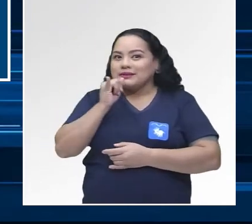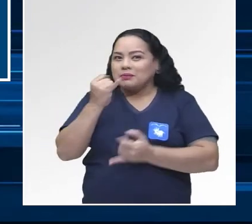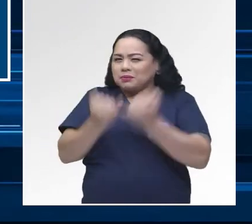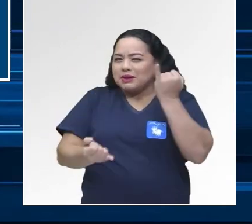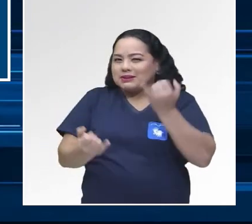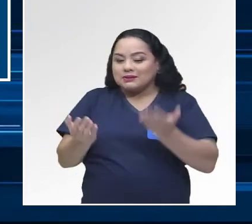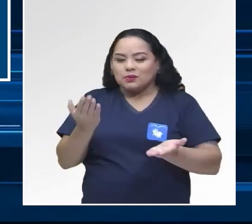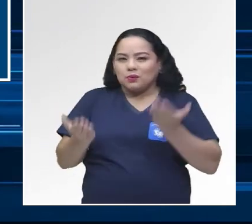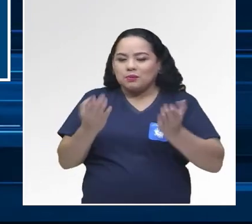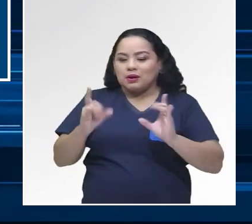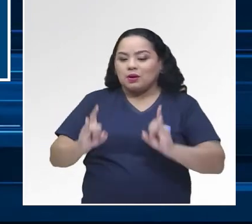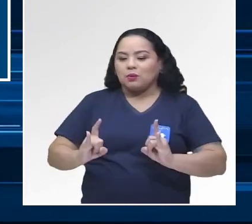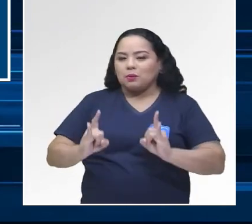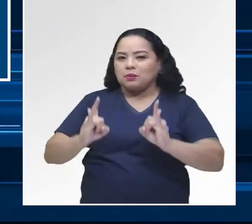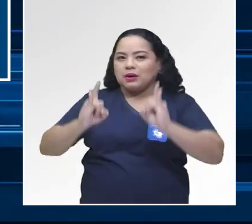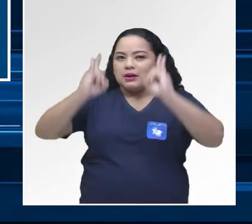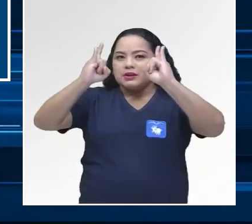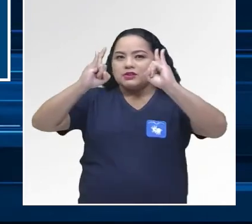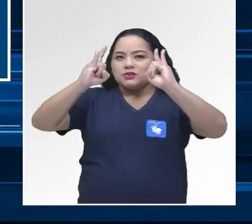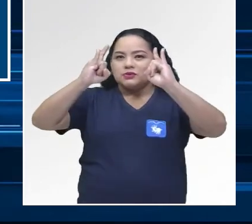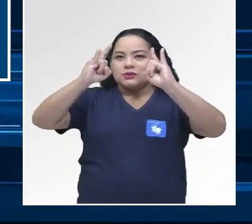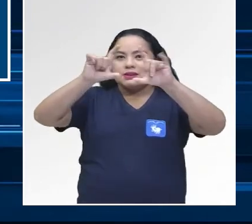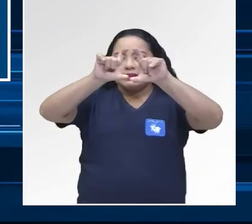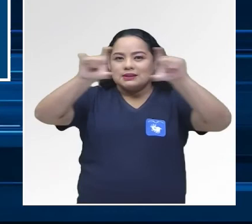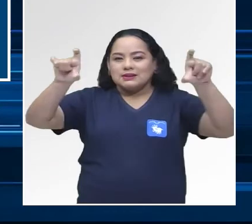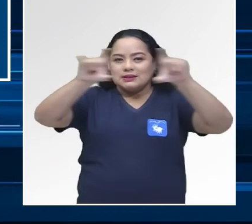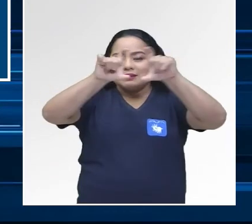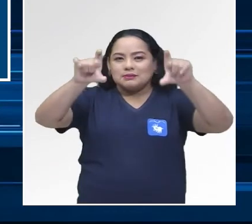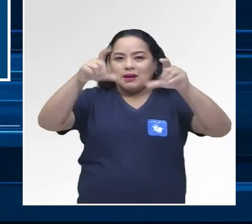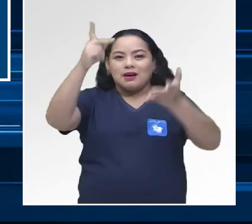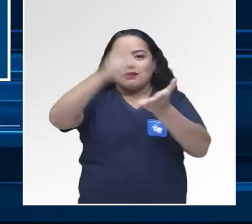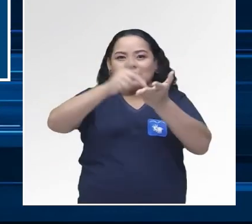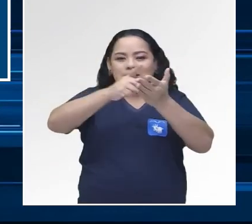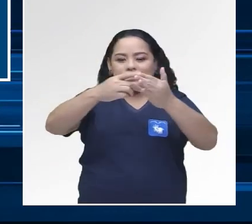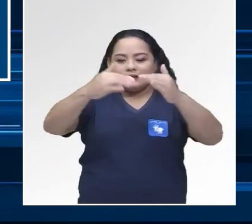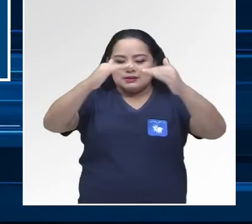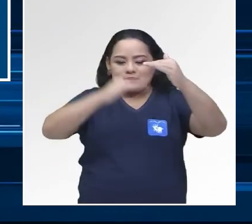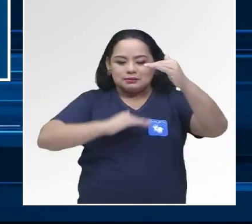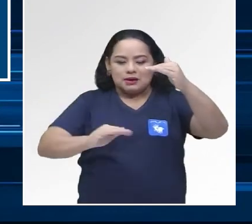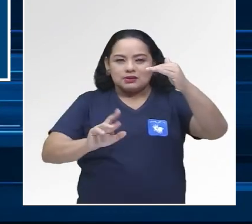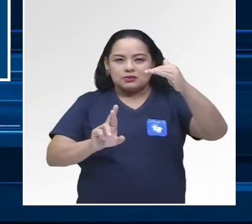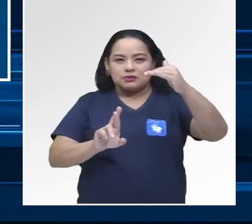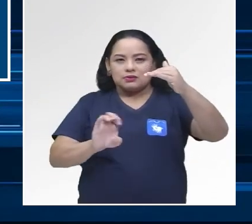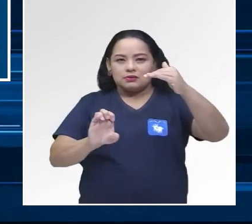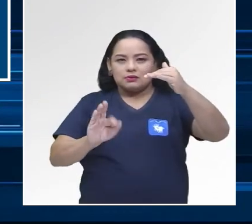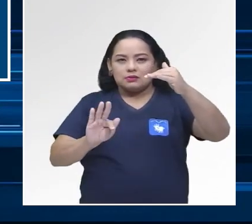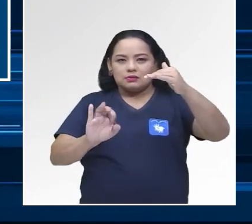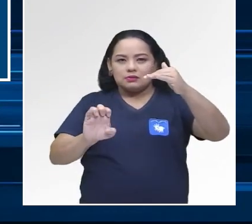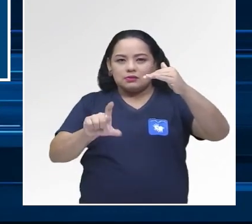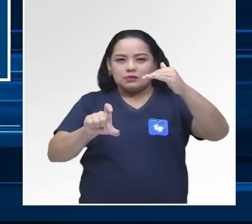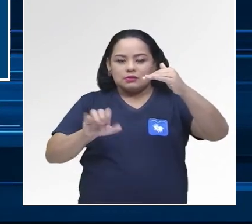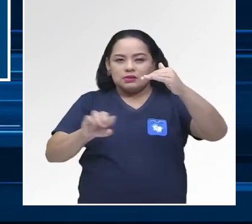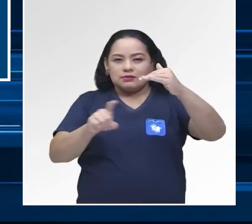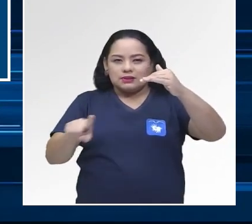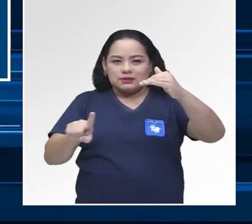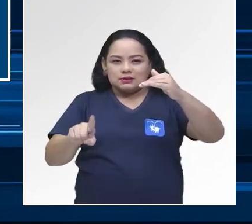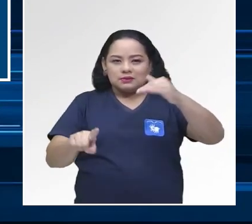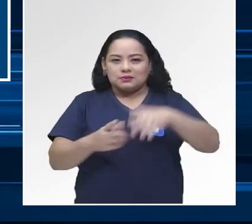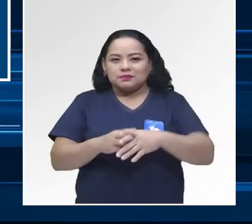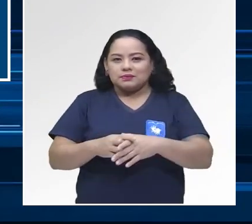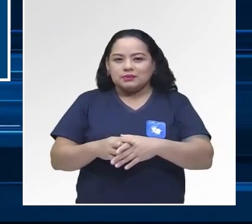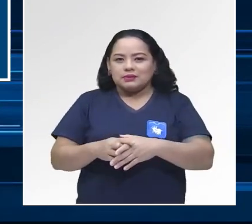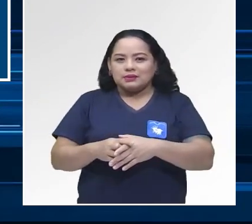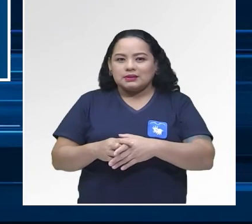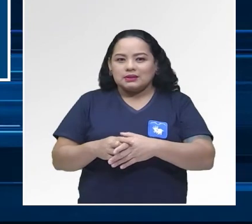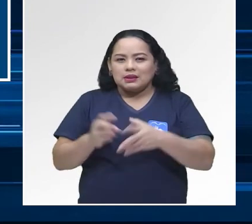e você vê em cima a realidade, embaixo o reflexo, né? Mas tem uma aí que você não consegue